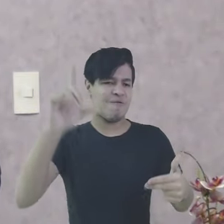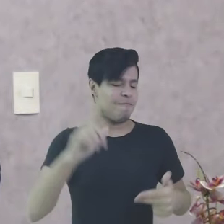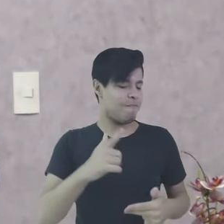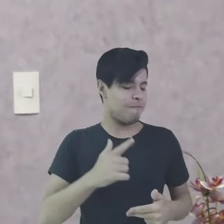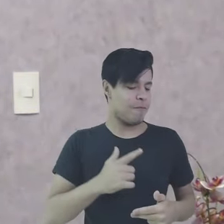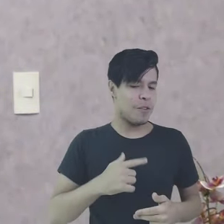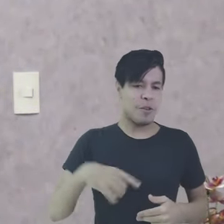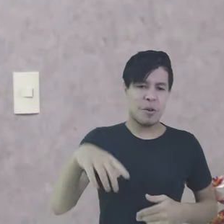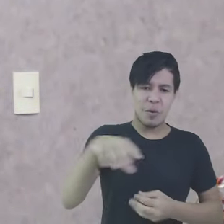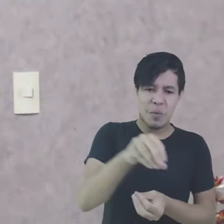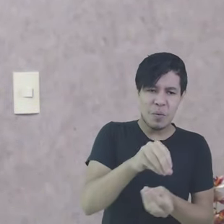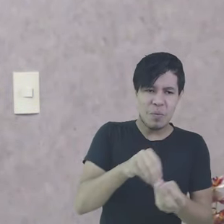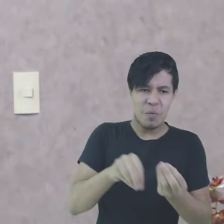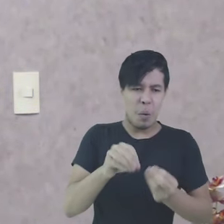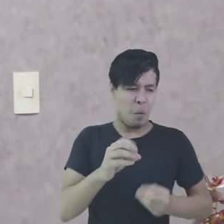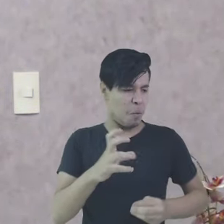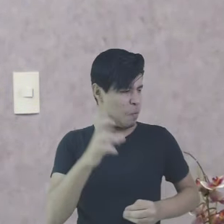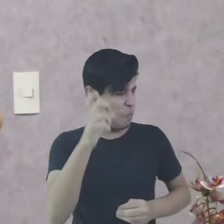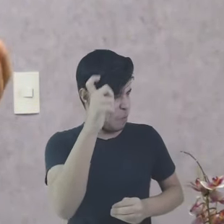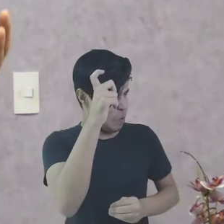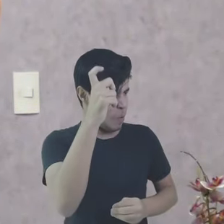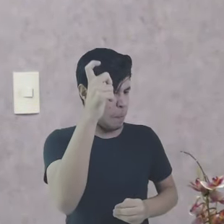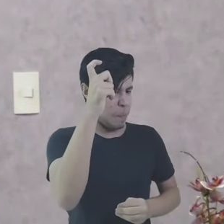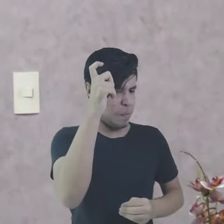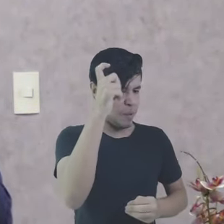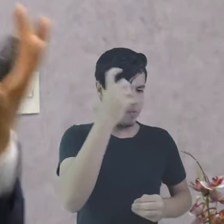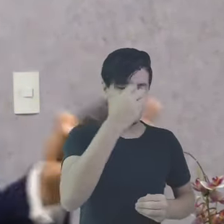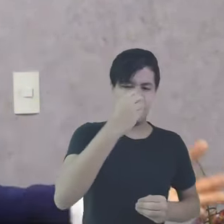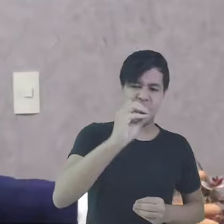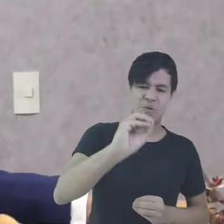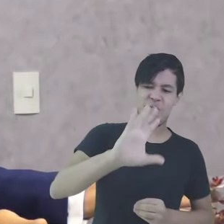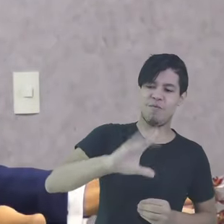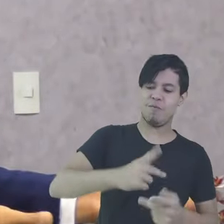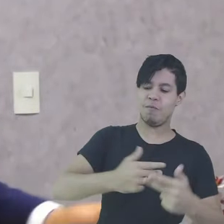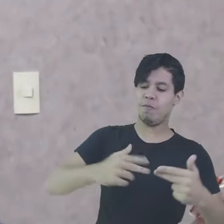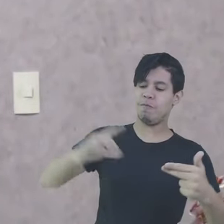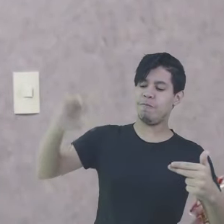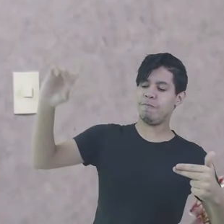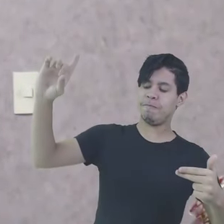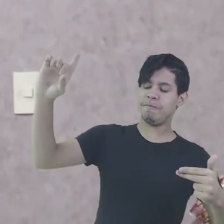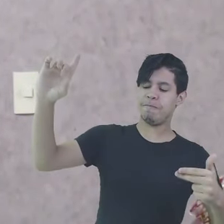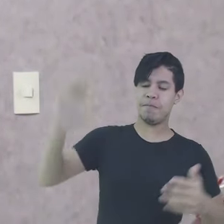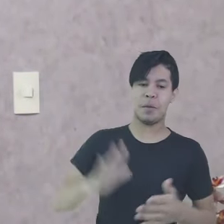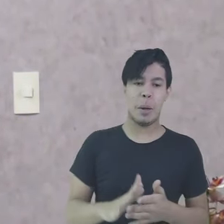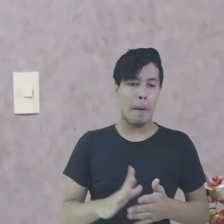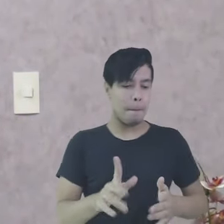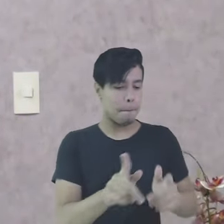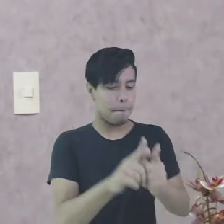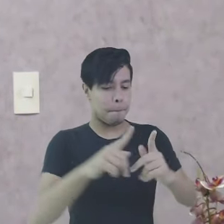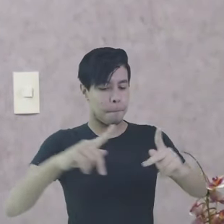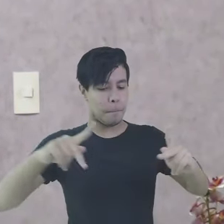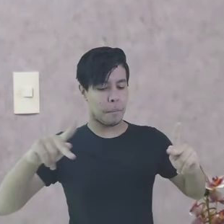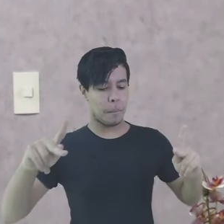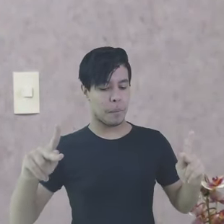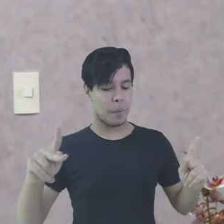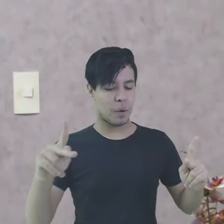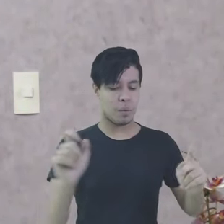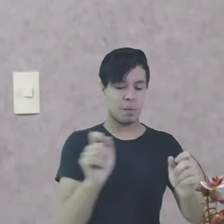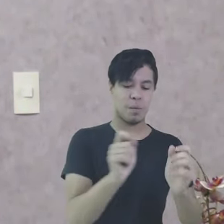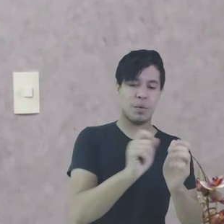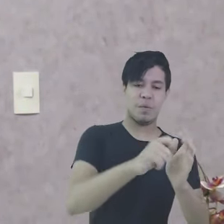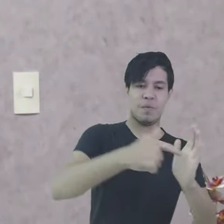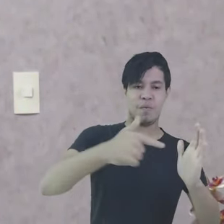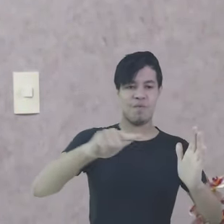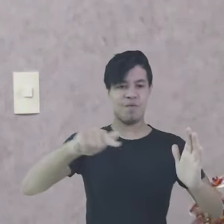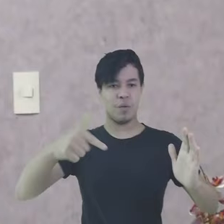Deus. Por isso Apocalipse 6, 14 ou 16 diz que os perdidos vão fugir da sua face. Mas Apocalipse 22, a partir do verso 4, diz